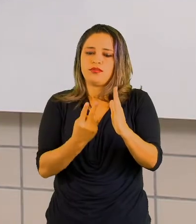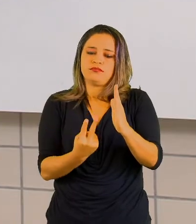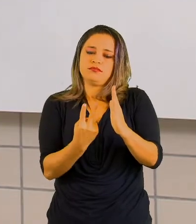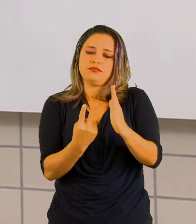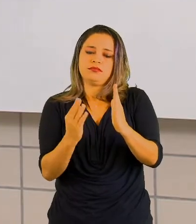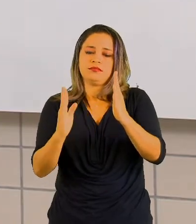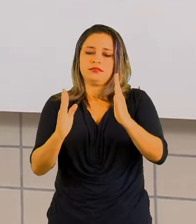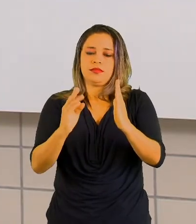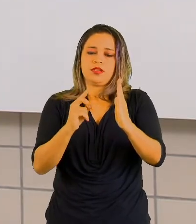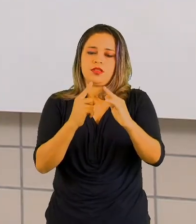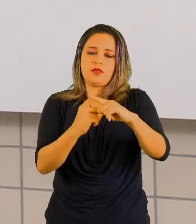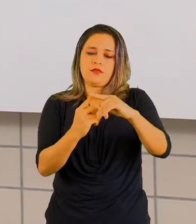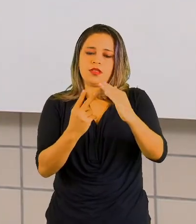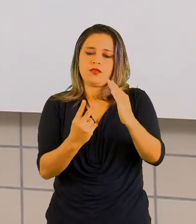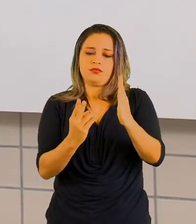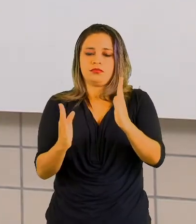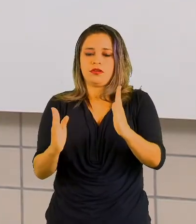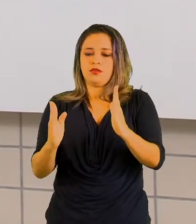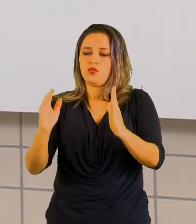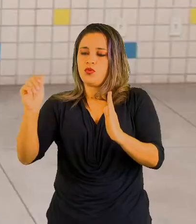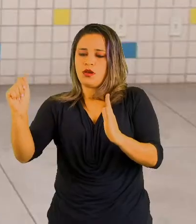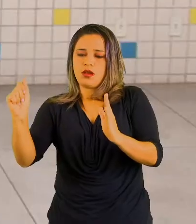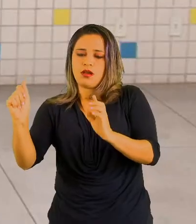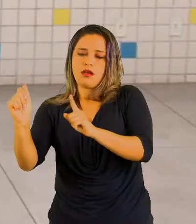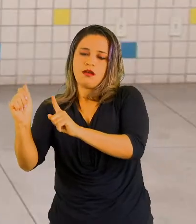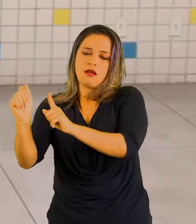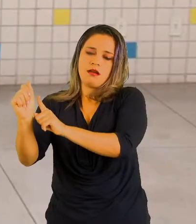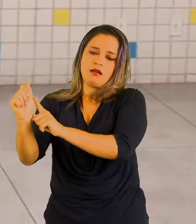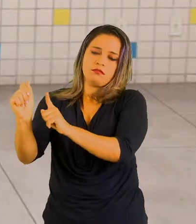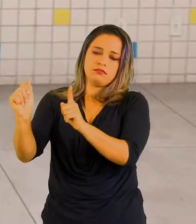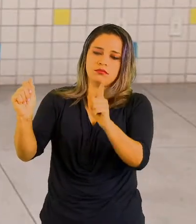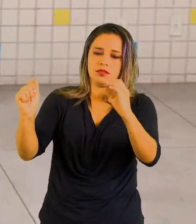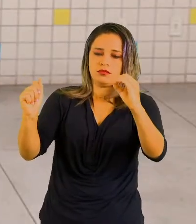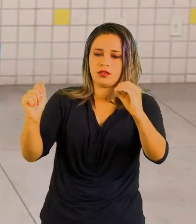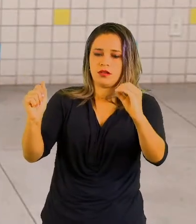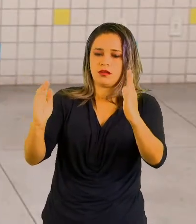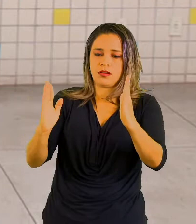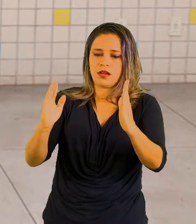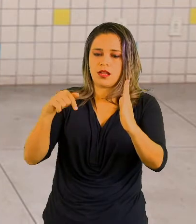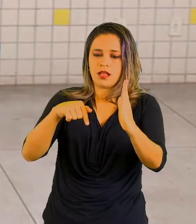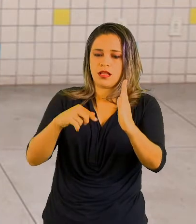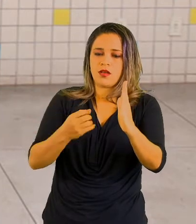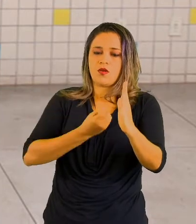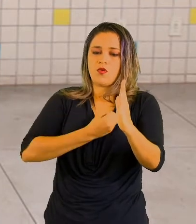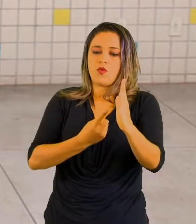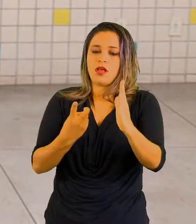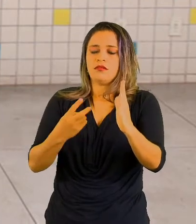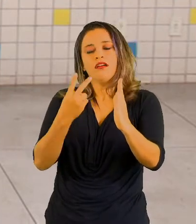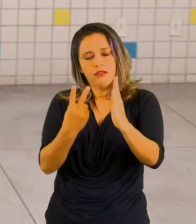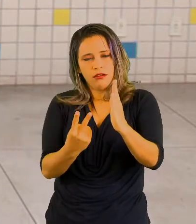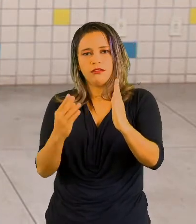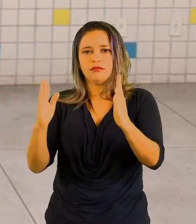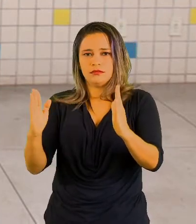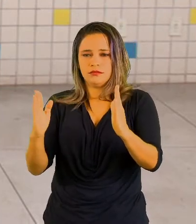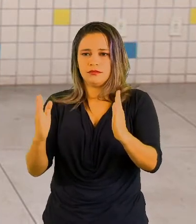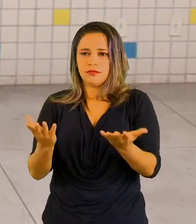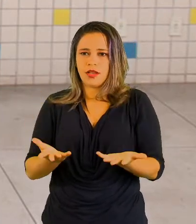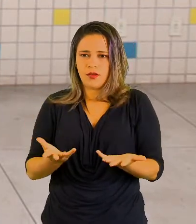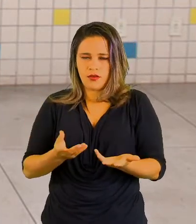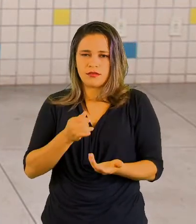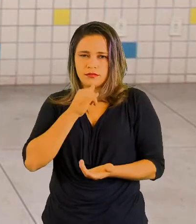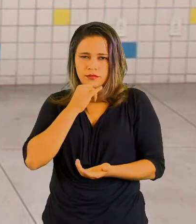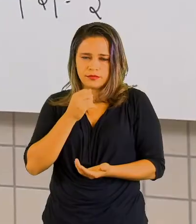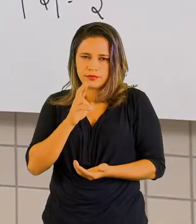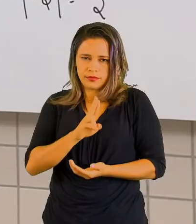A até a origem. Agora, nós vamos utilizar esse conceito para resolver esse problema aqui. Como é que nós